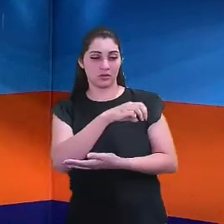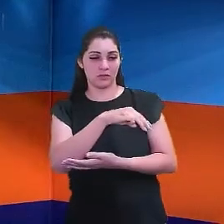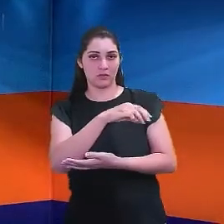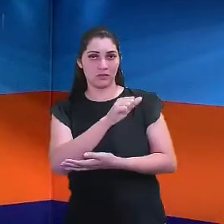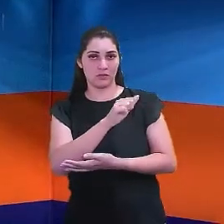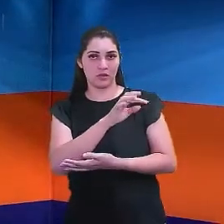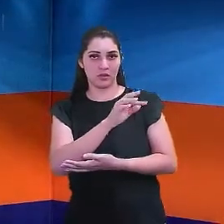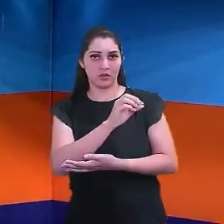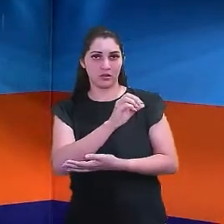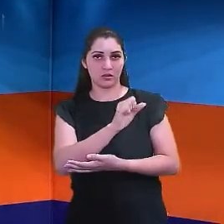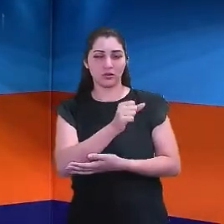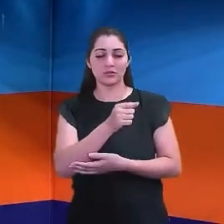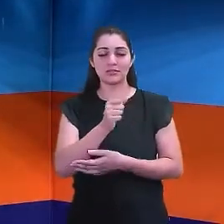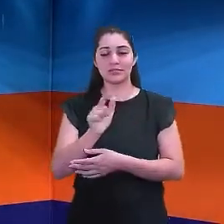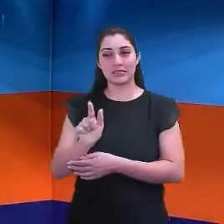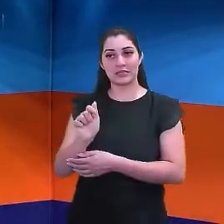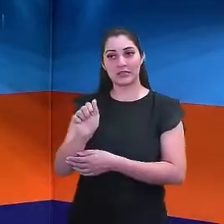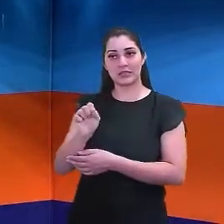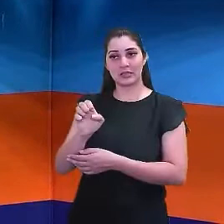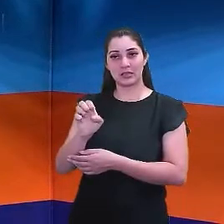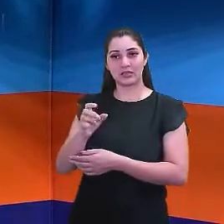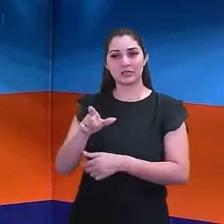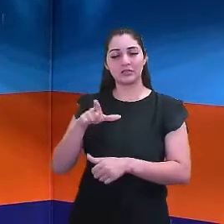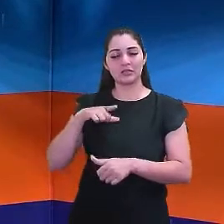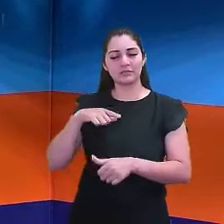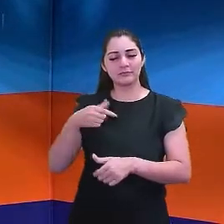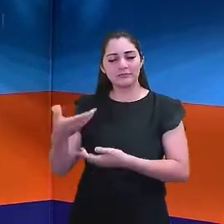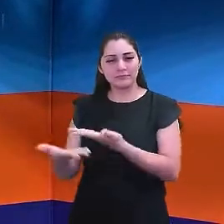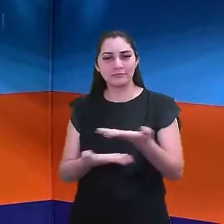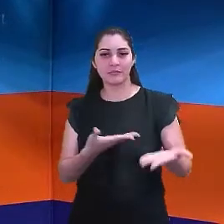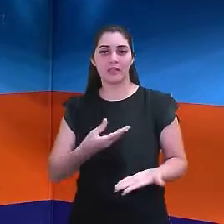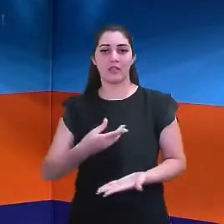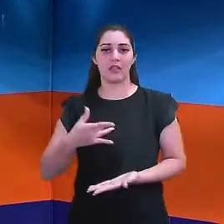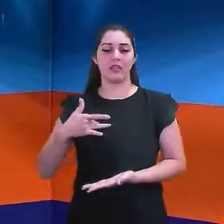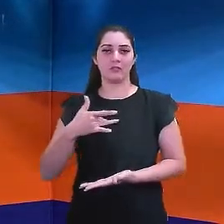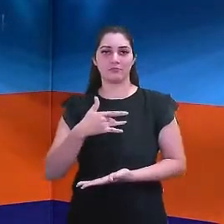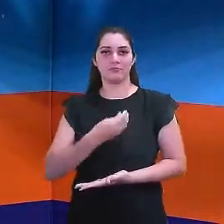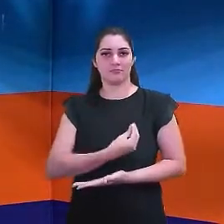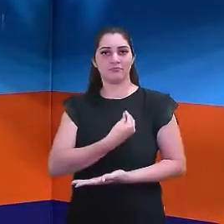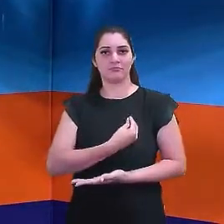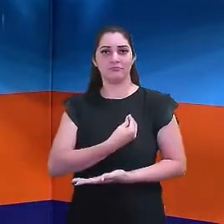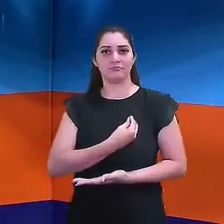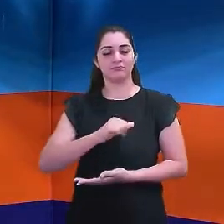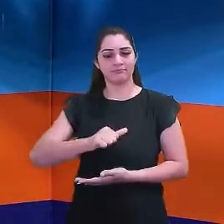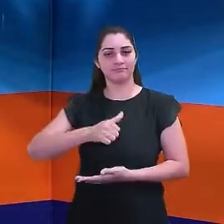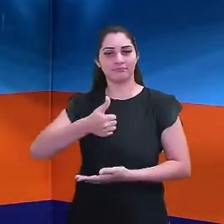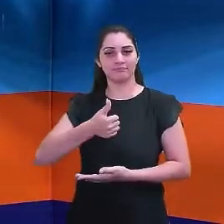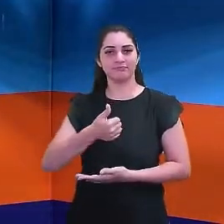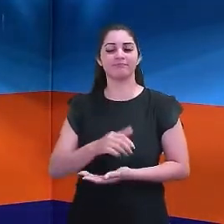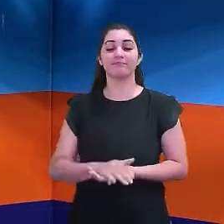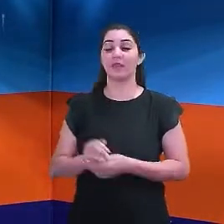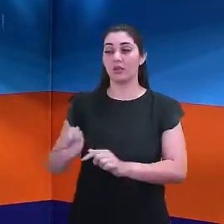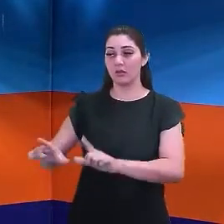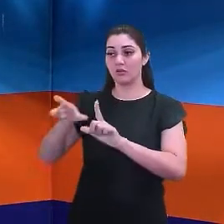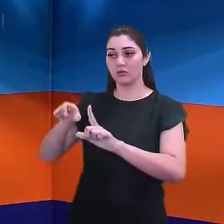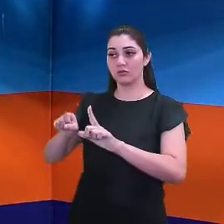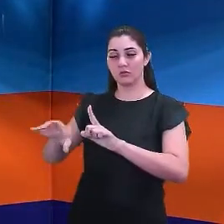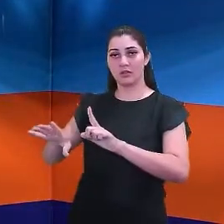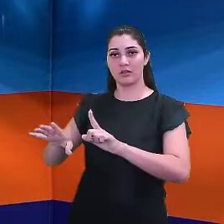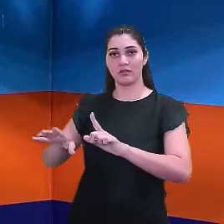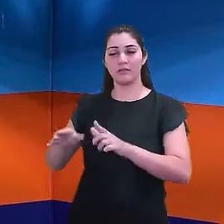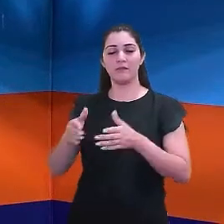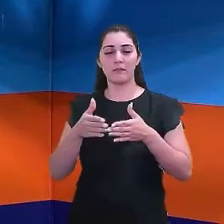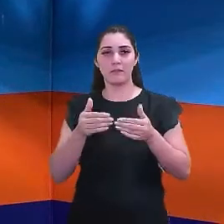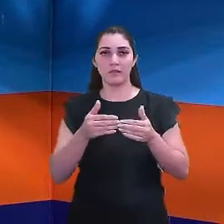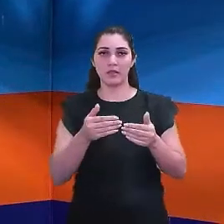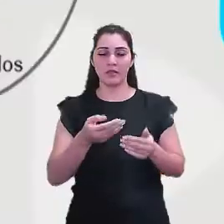tua qualidade de vida. Então, a partir de tudo isso que foi dito, vou já passar para o nosso próximo slide. Vou pedir para o meu amigo Júnior abrir essa